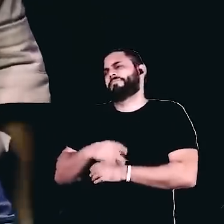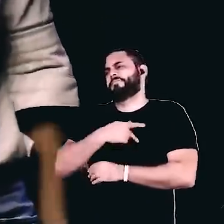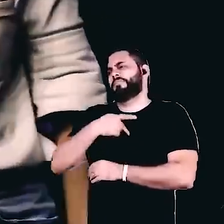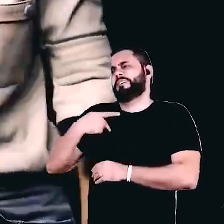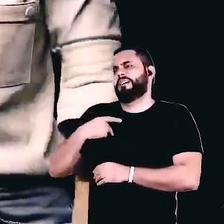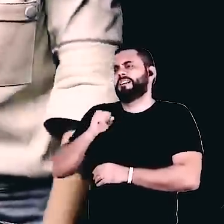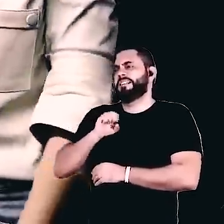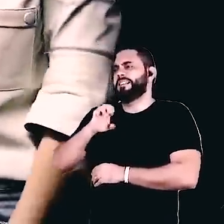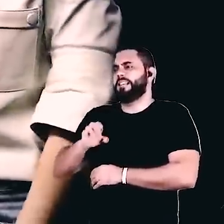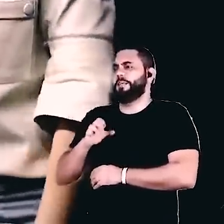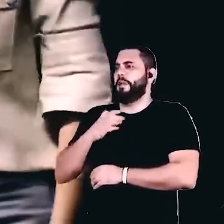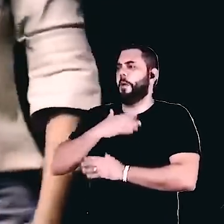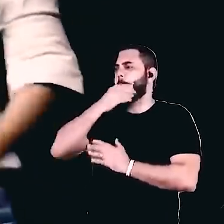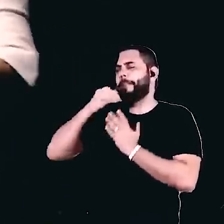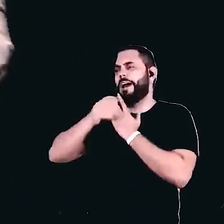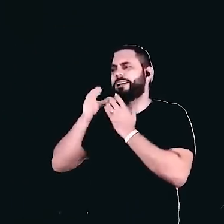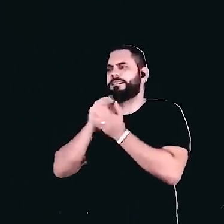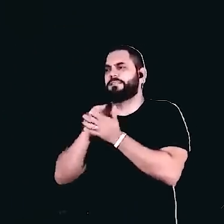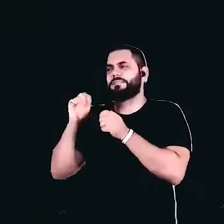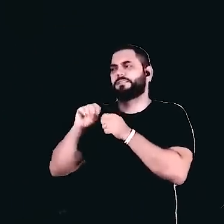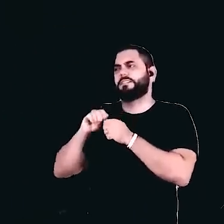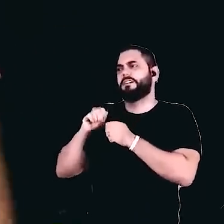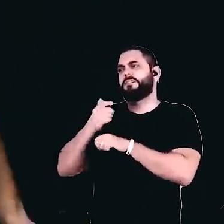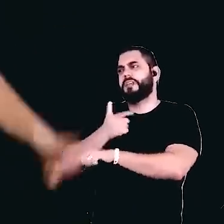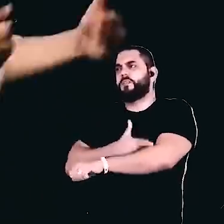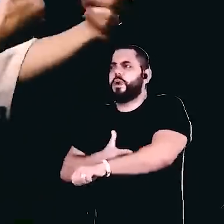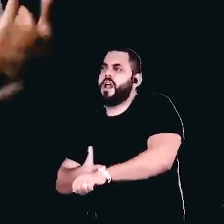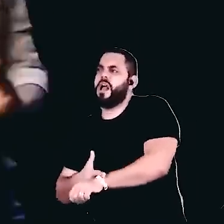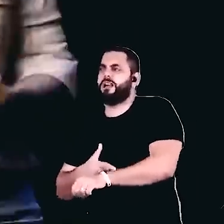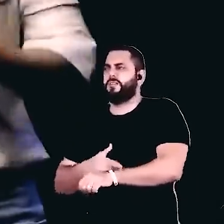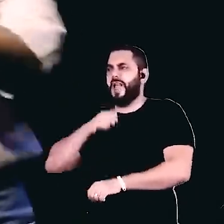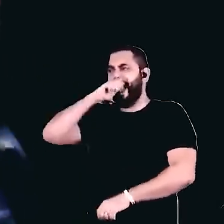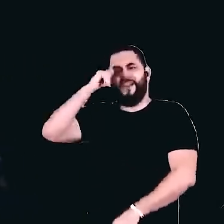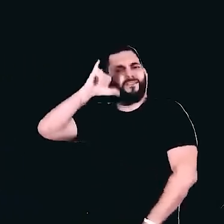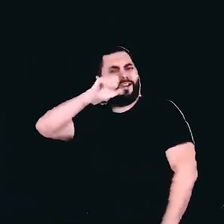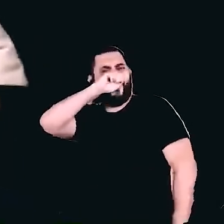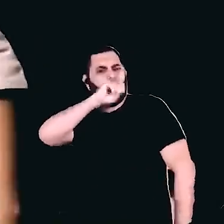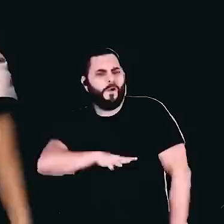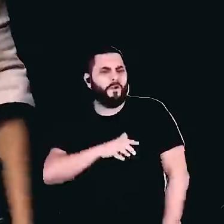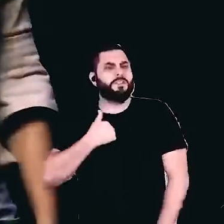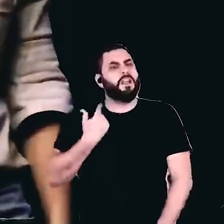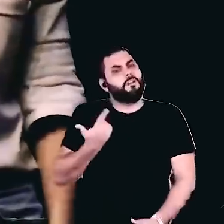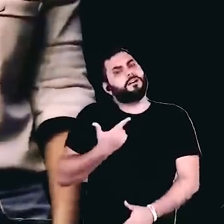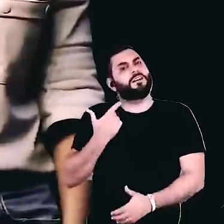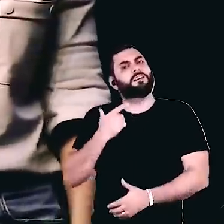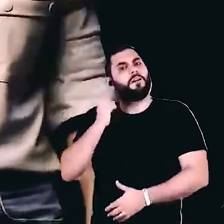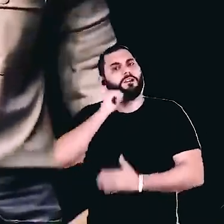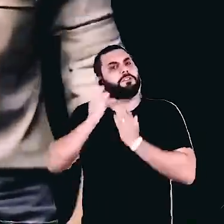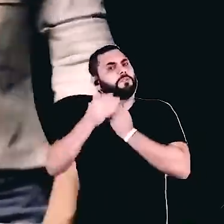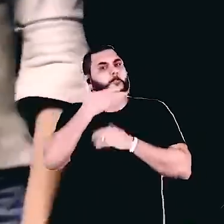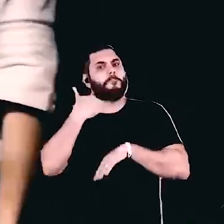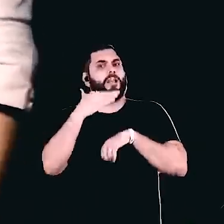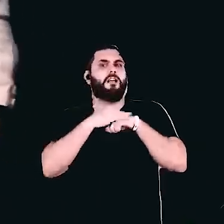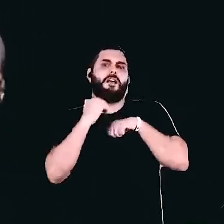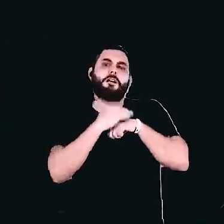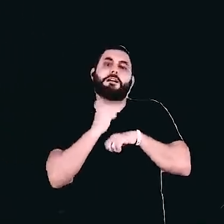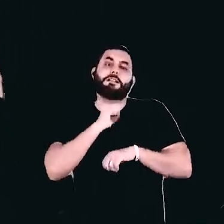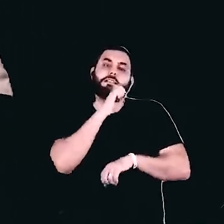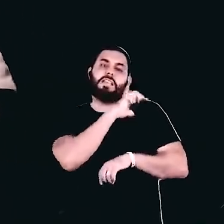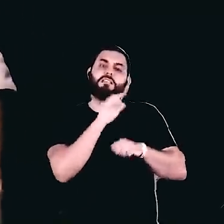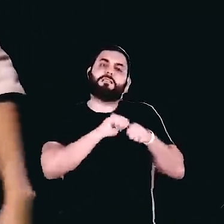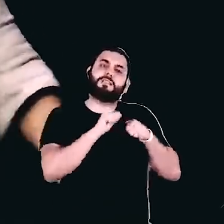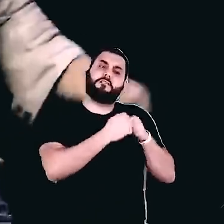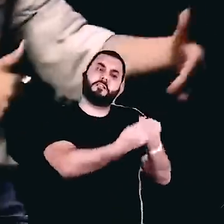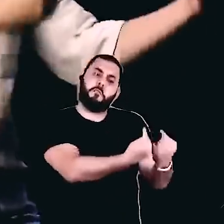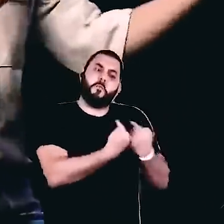me tratasse com mais amor, se meu marido não fosse tão grosso, tão ignorante, eu até seria uma esposa mais carinhosa. Ah, mas se fulano não tivesse